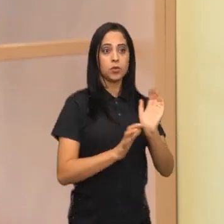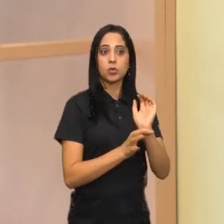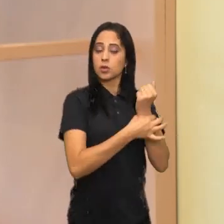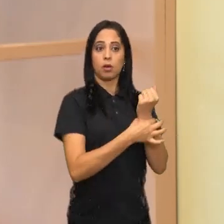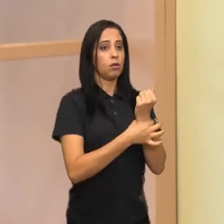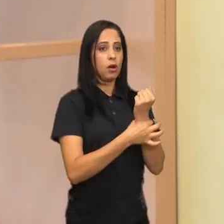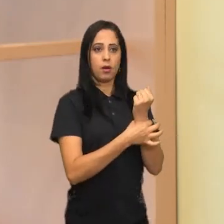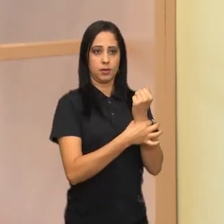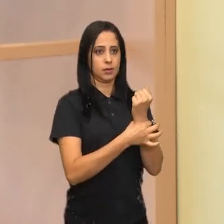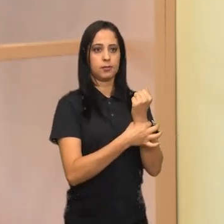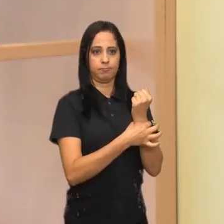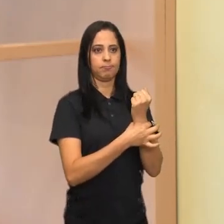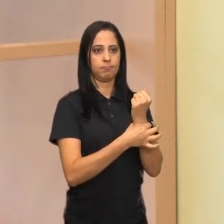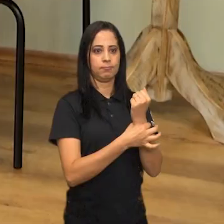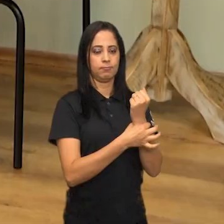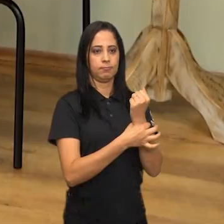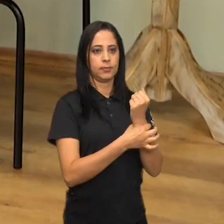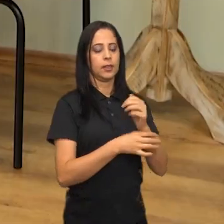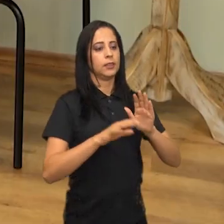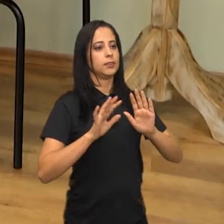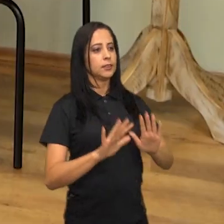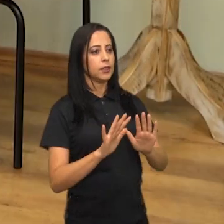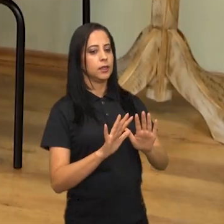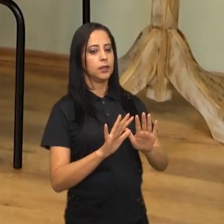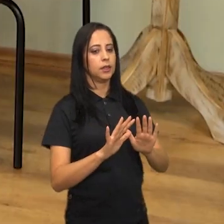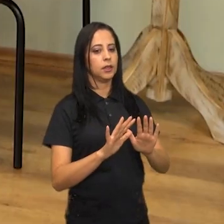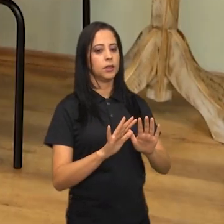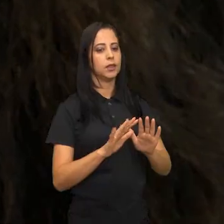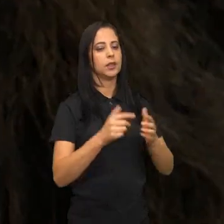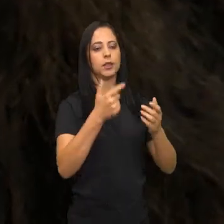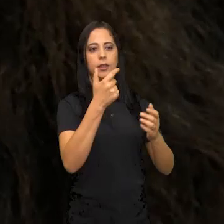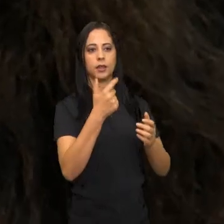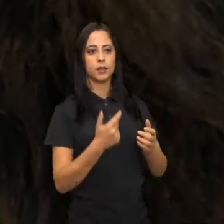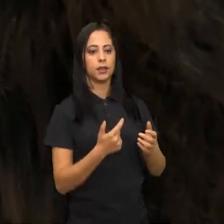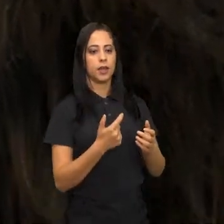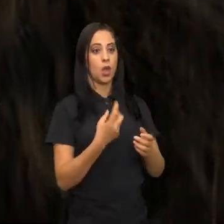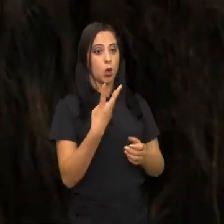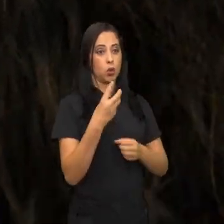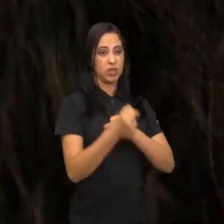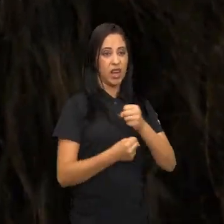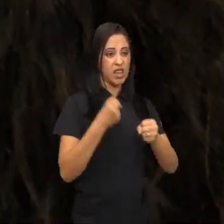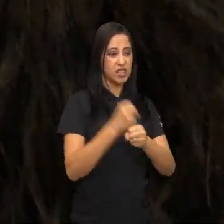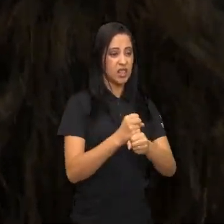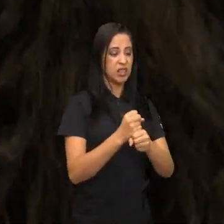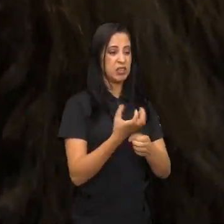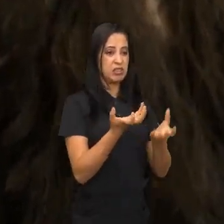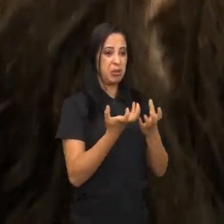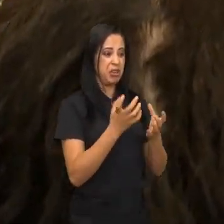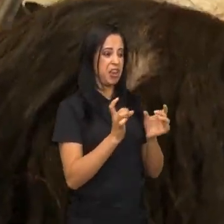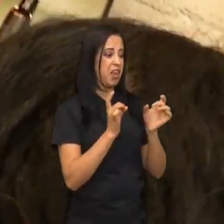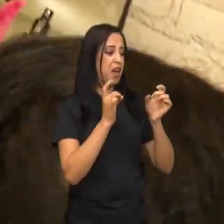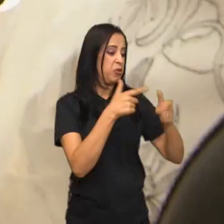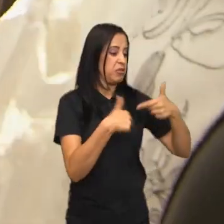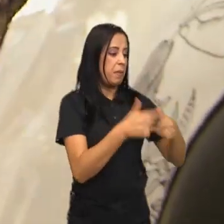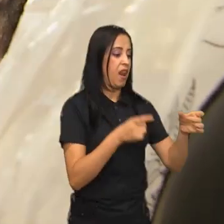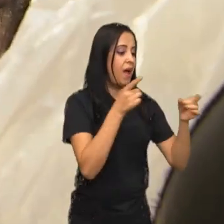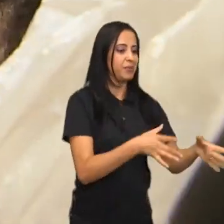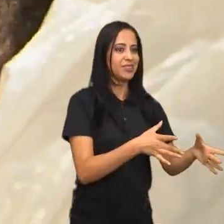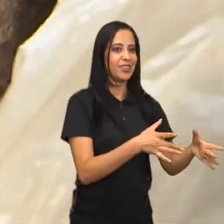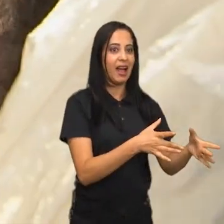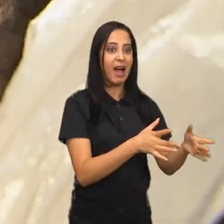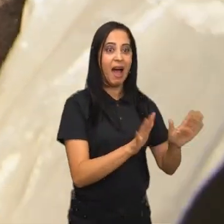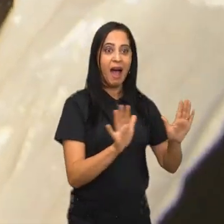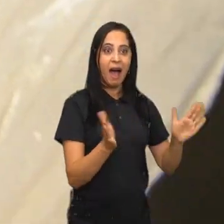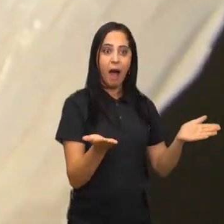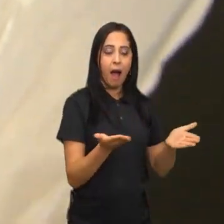tem nada que me diga que você não pode fazer. E daí, ao contrário de que nesses 3 anos eu queria vender o salão, depois da reposição, eu montei